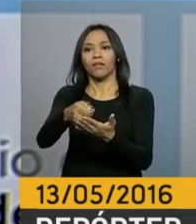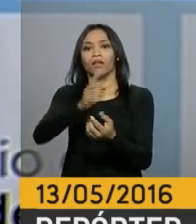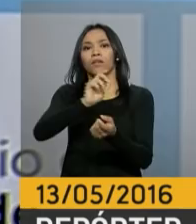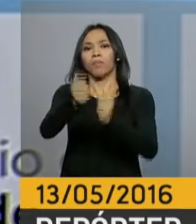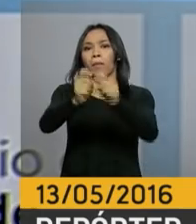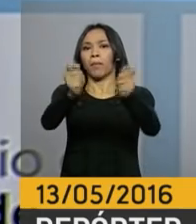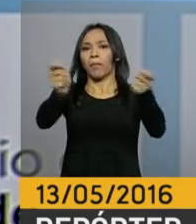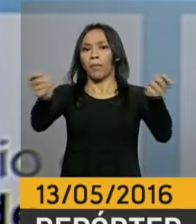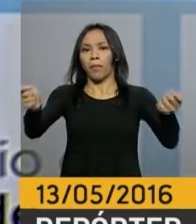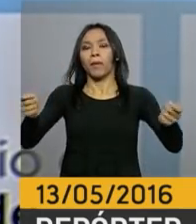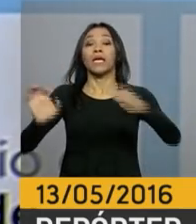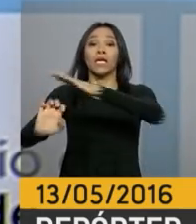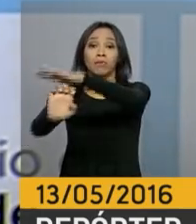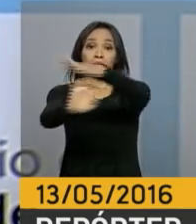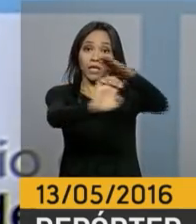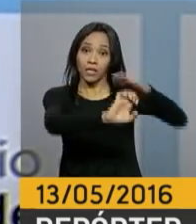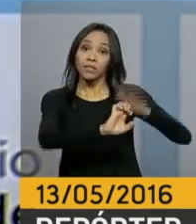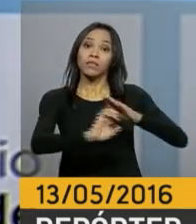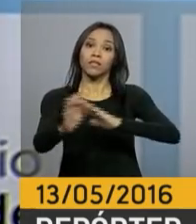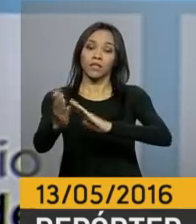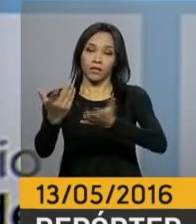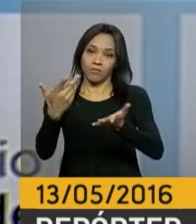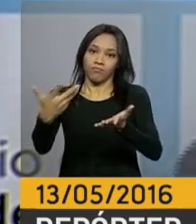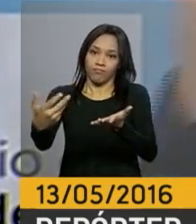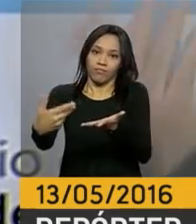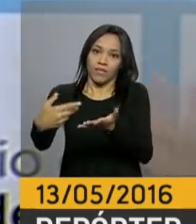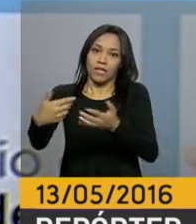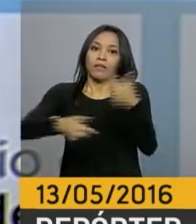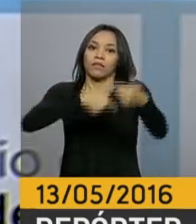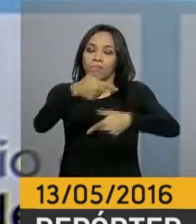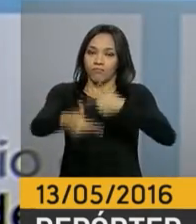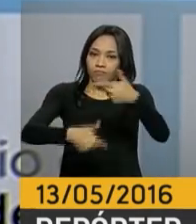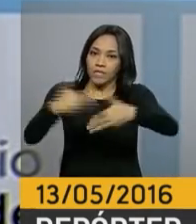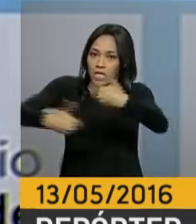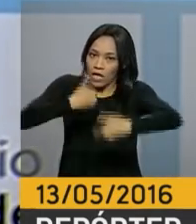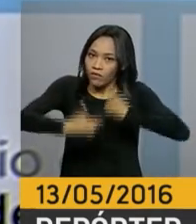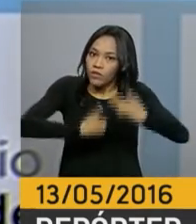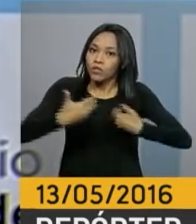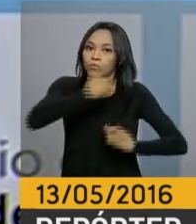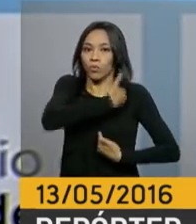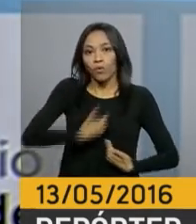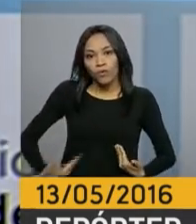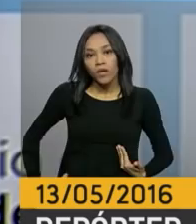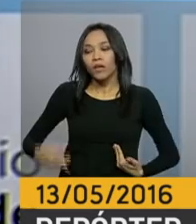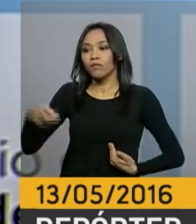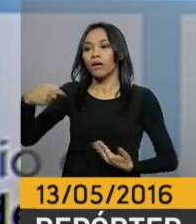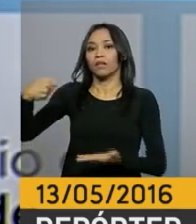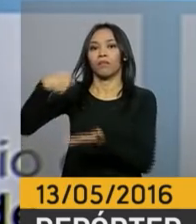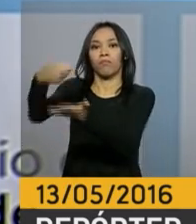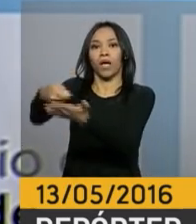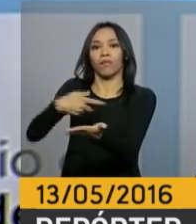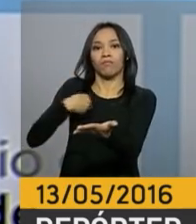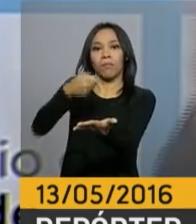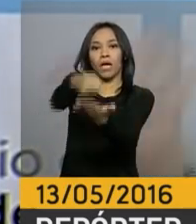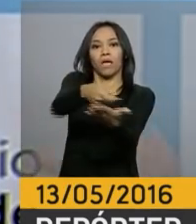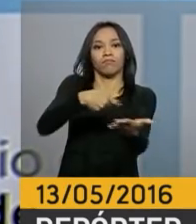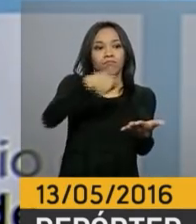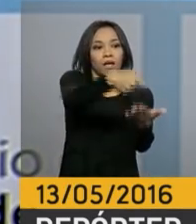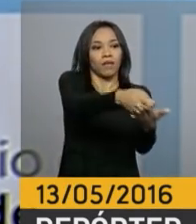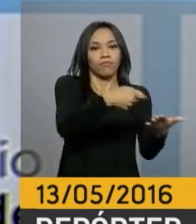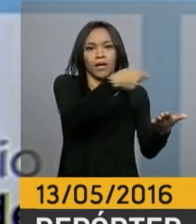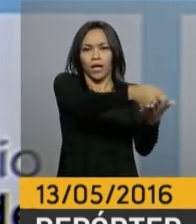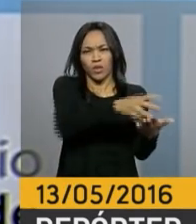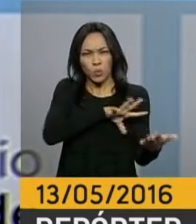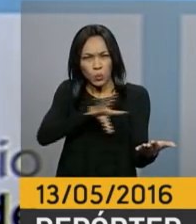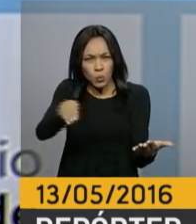prestadores de serviço dos fornecedores do ministério e de vários outros Ministérios que tem restos a pagar evidentemente não vamos conseguir